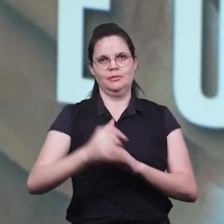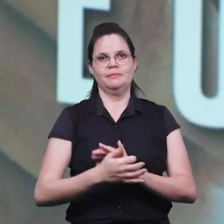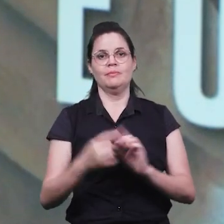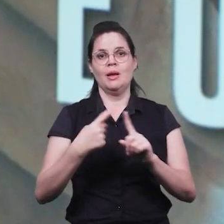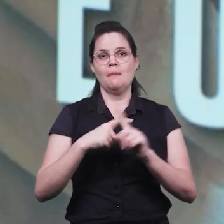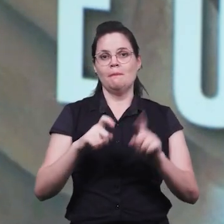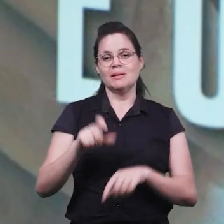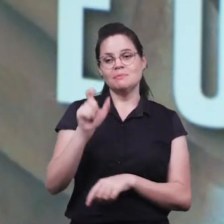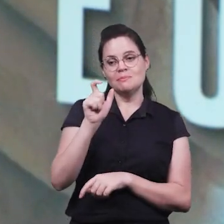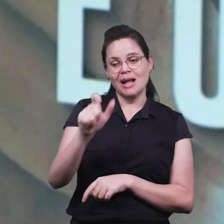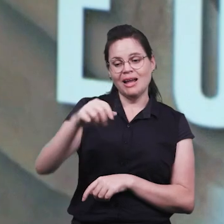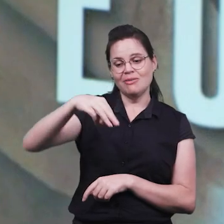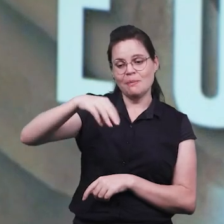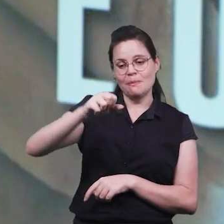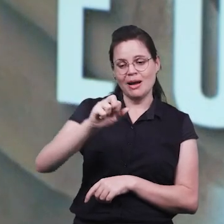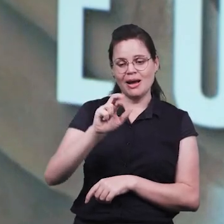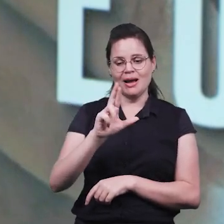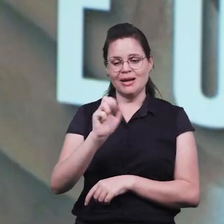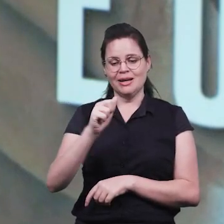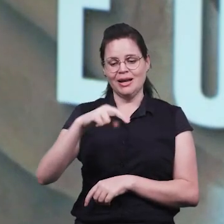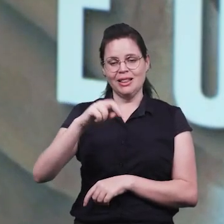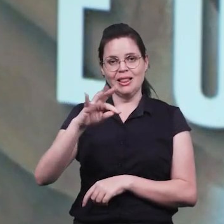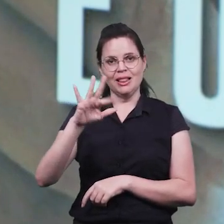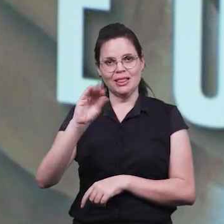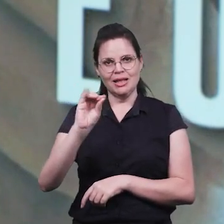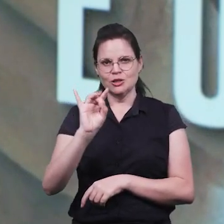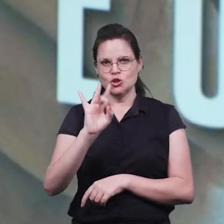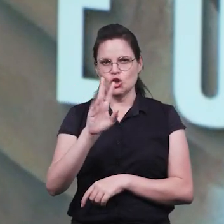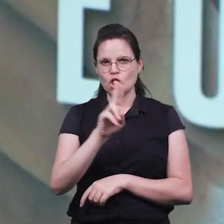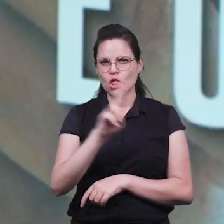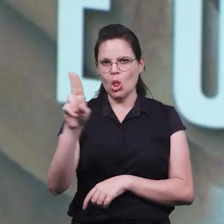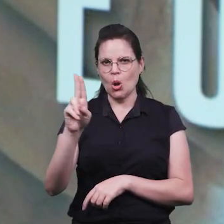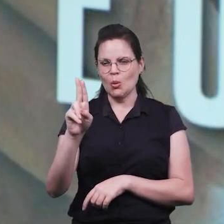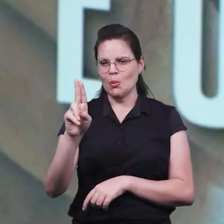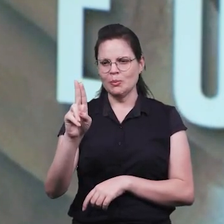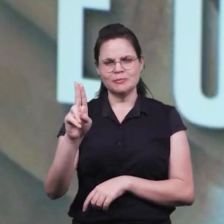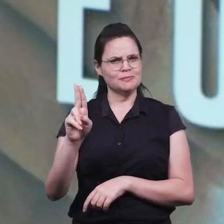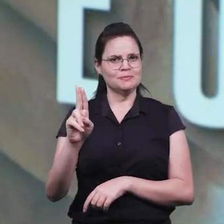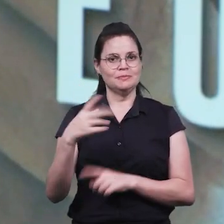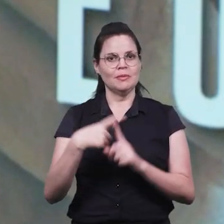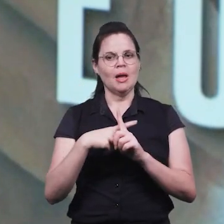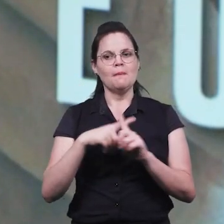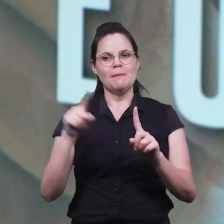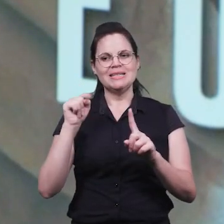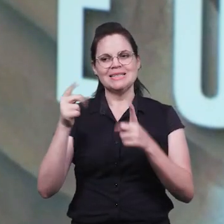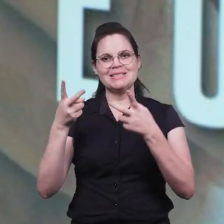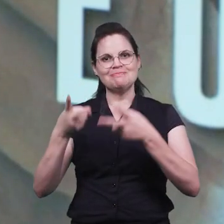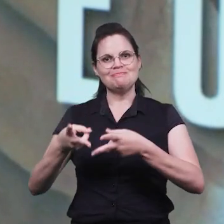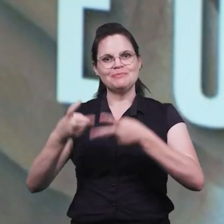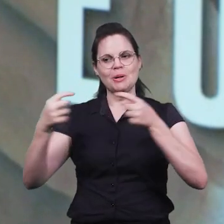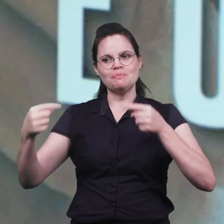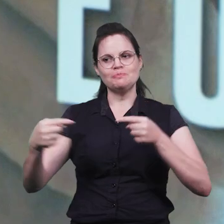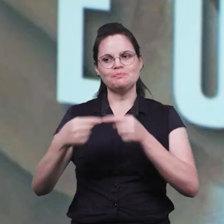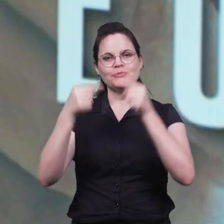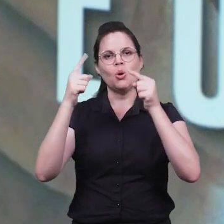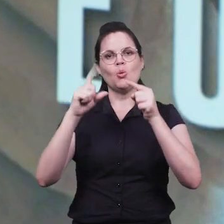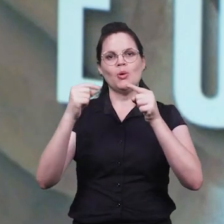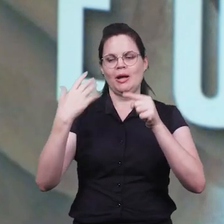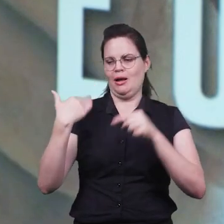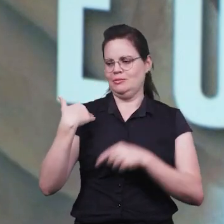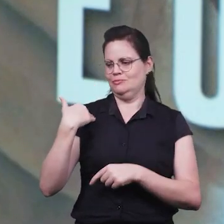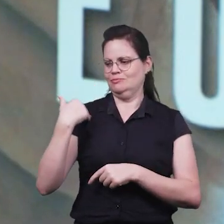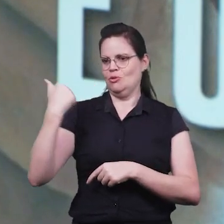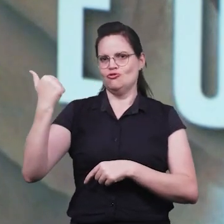nome, mas um patrimônio espiritual, porque ela identifica o chamado,